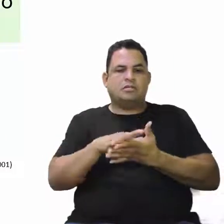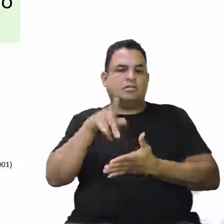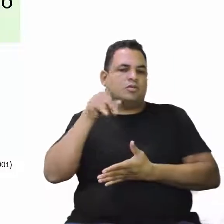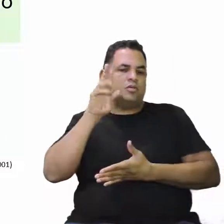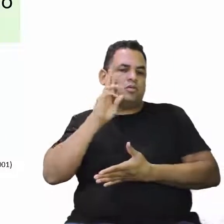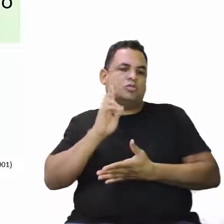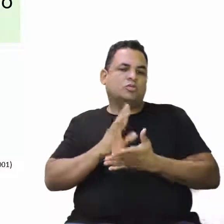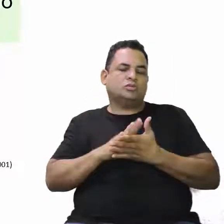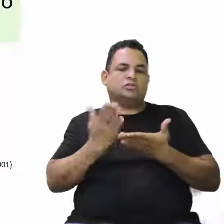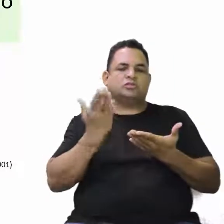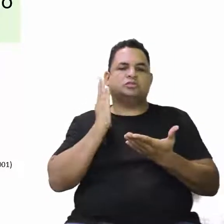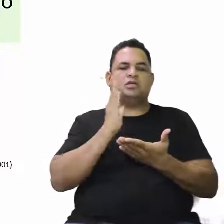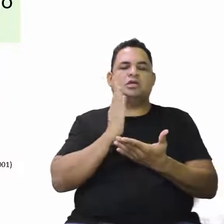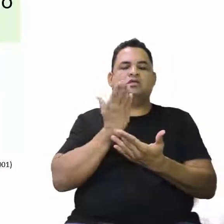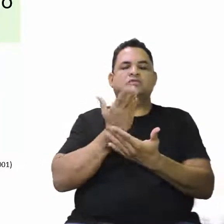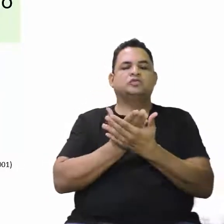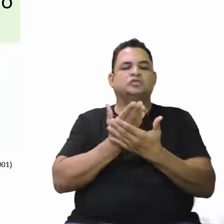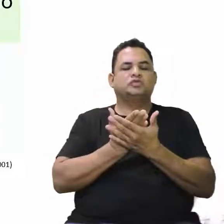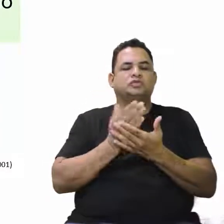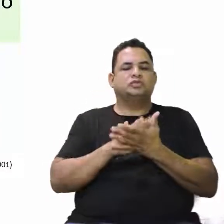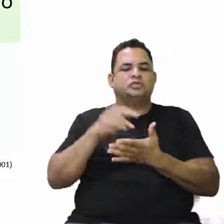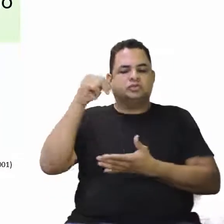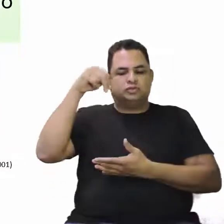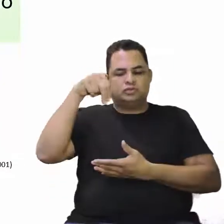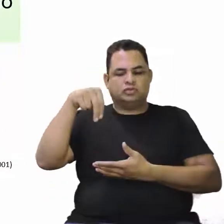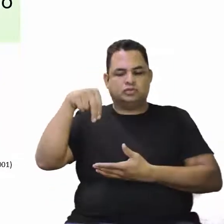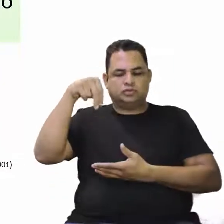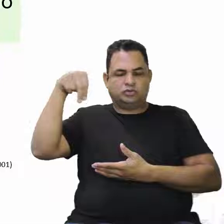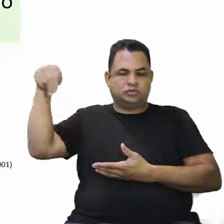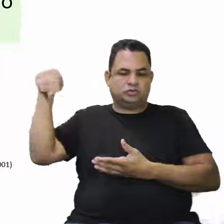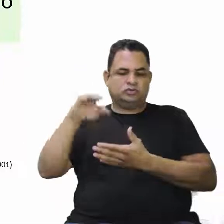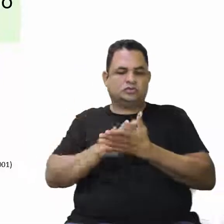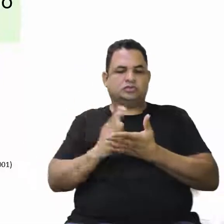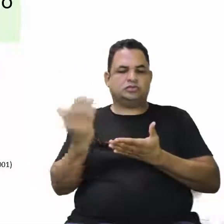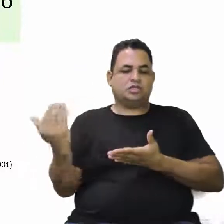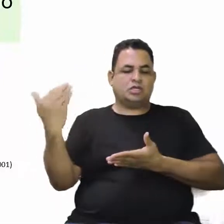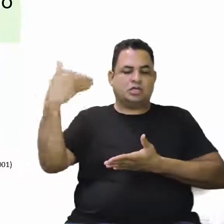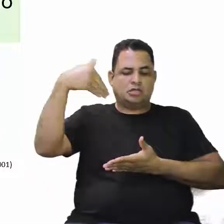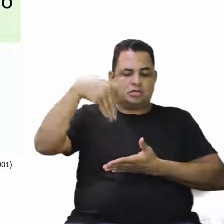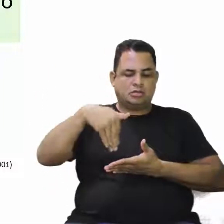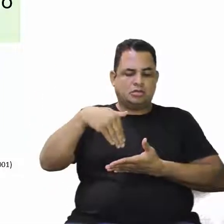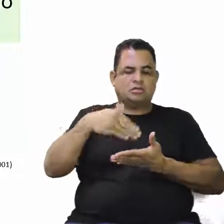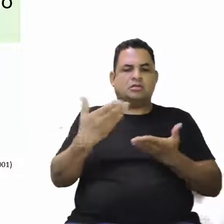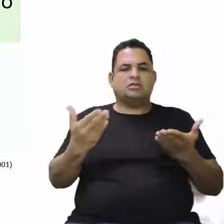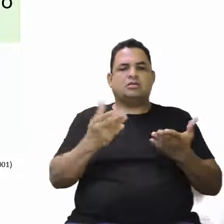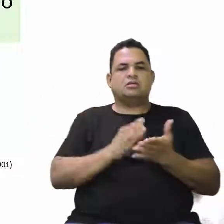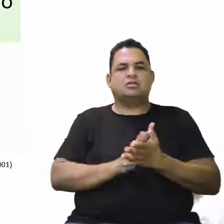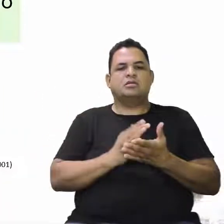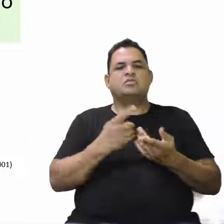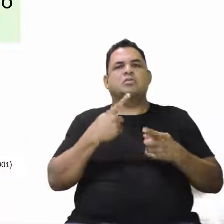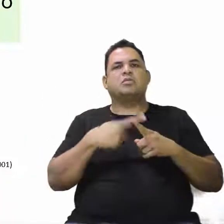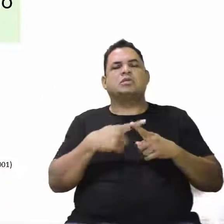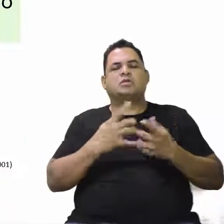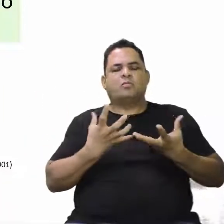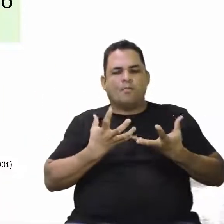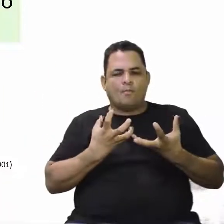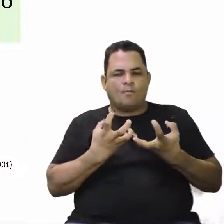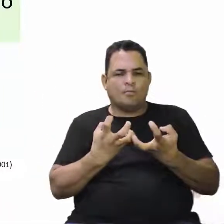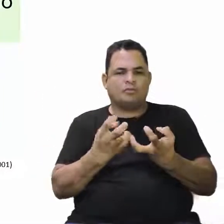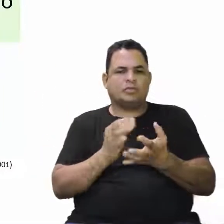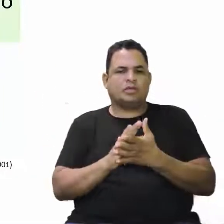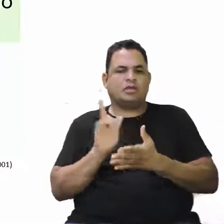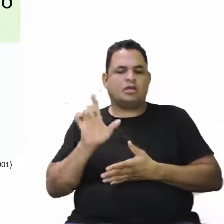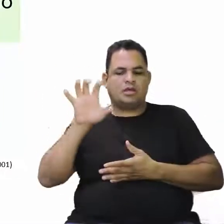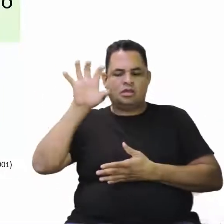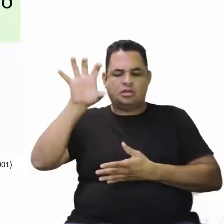história, nordestinos que chegaram para trabalhar com a borracha, que vieram por conta da seca